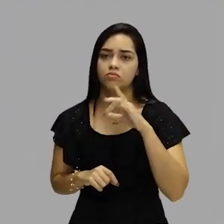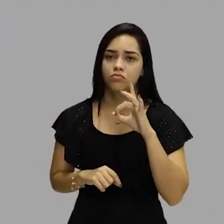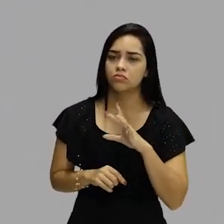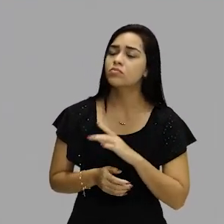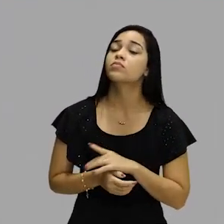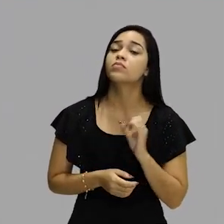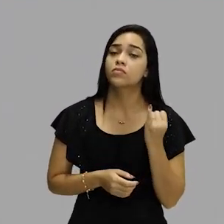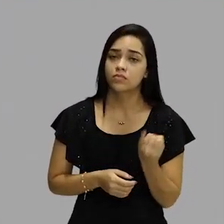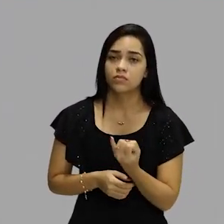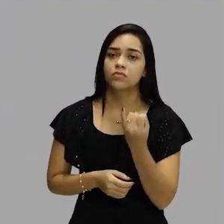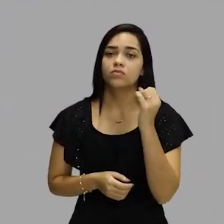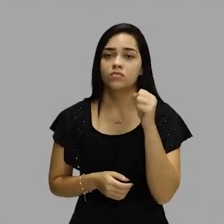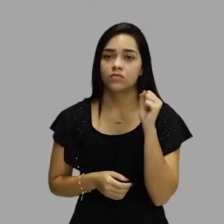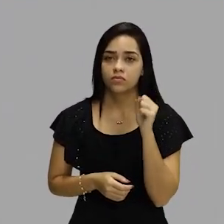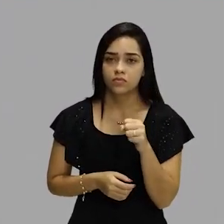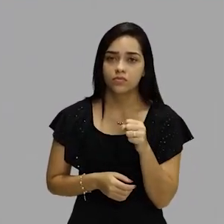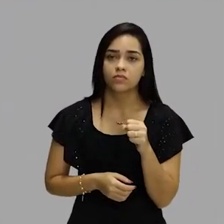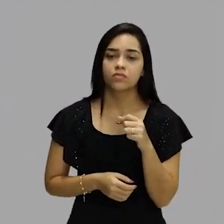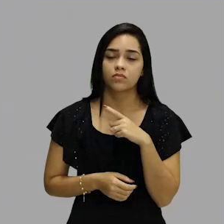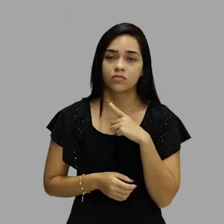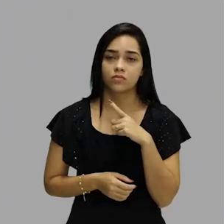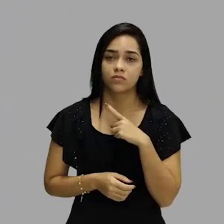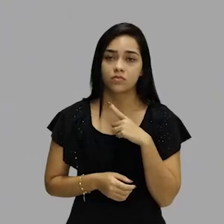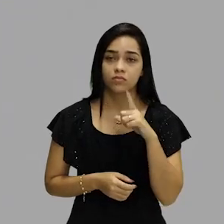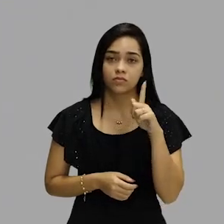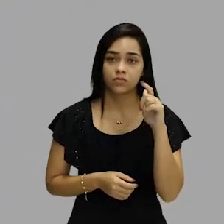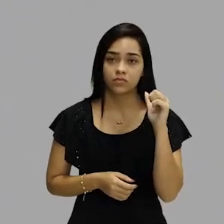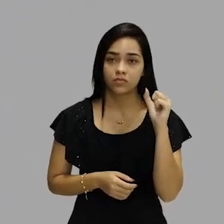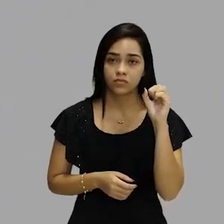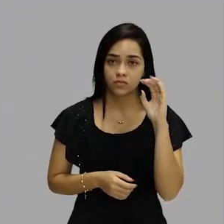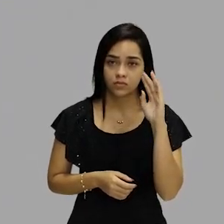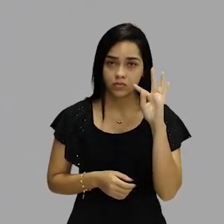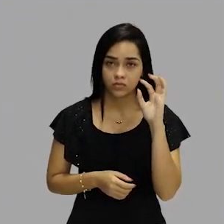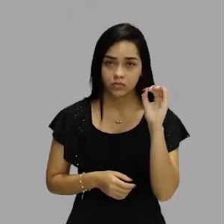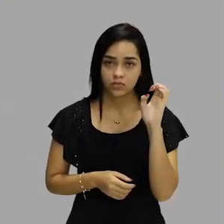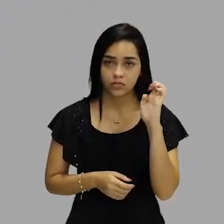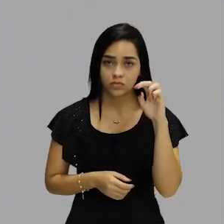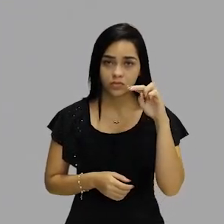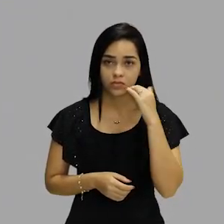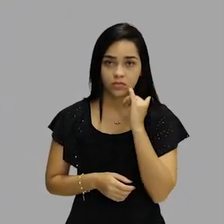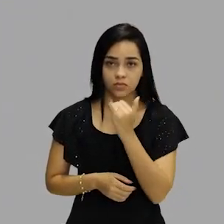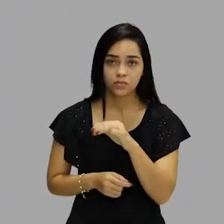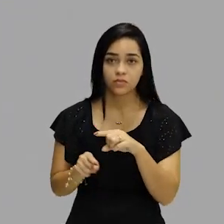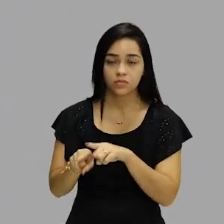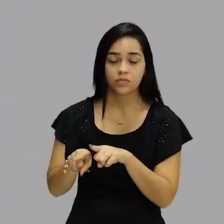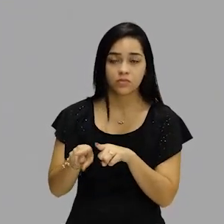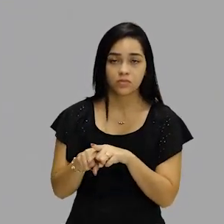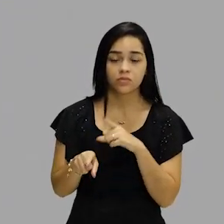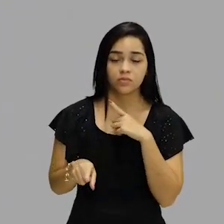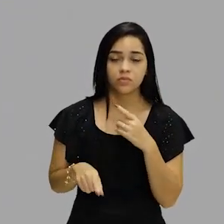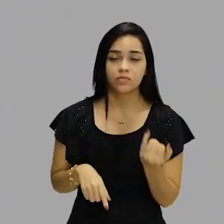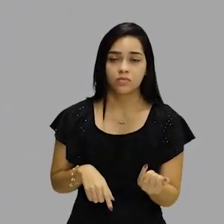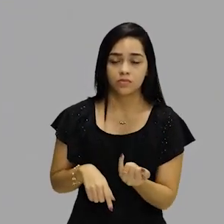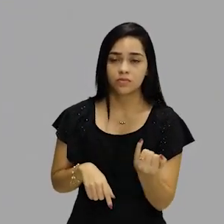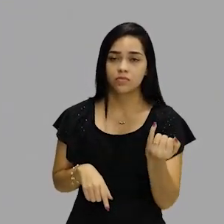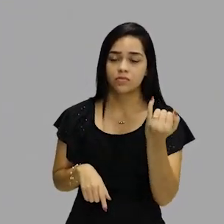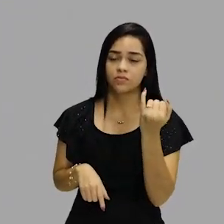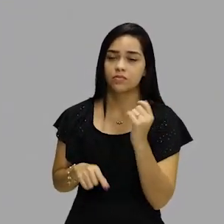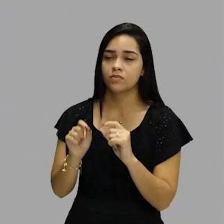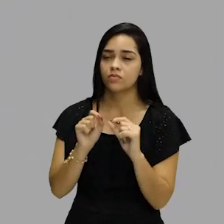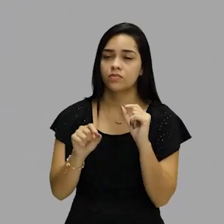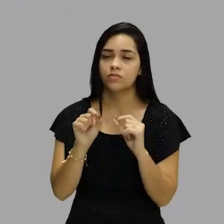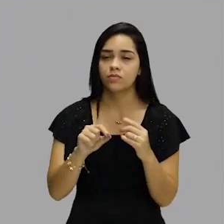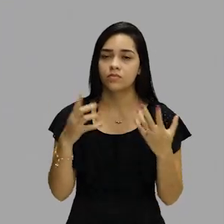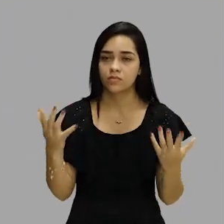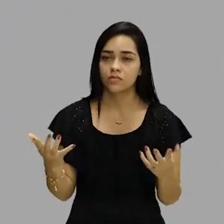altamente importantes para gasto energético, gasto calórico, né? É muito importante para que